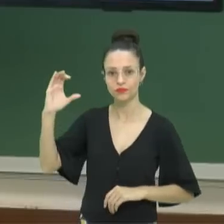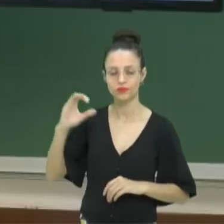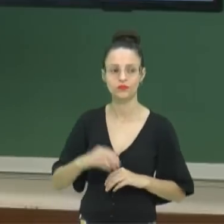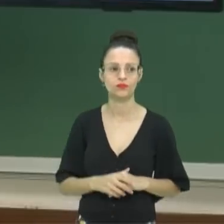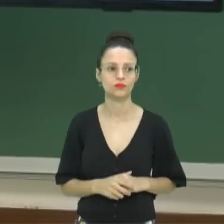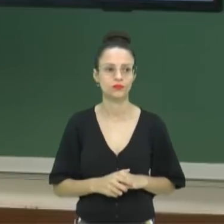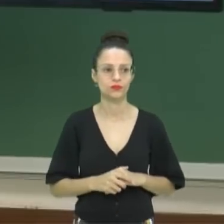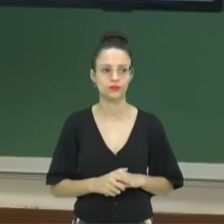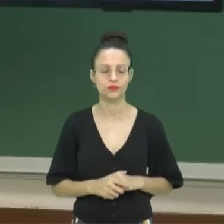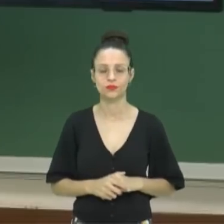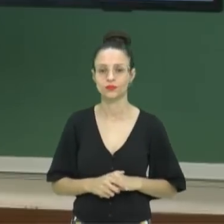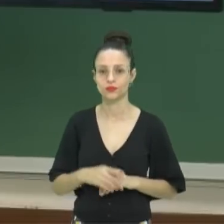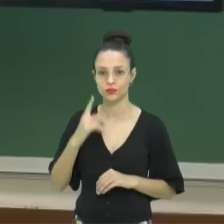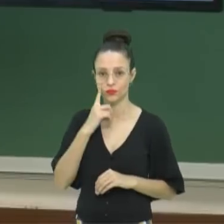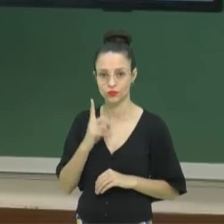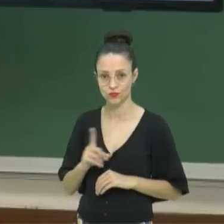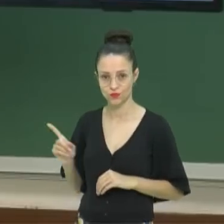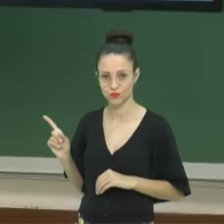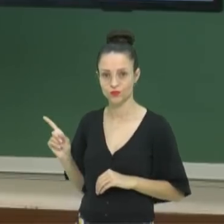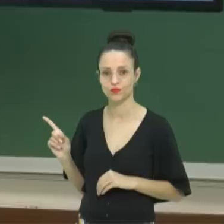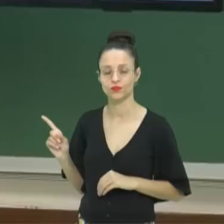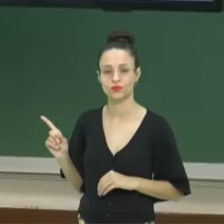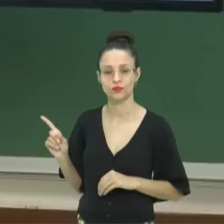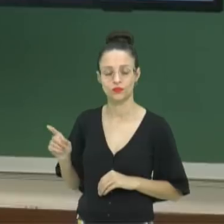C. Água.